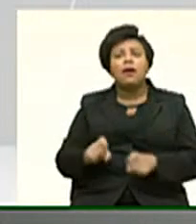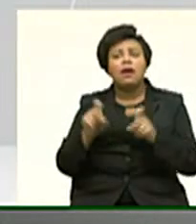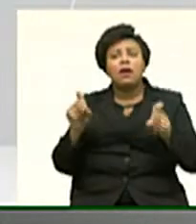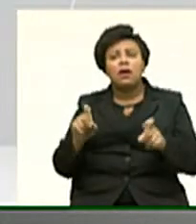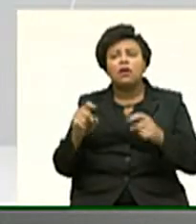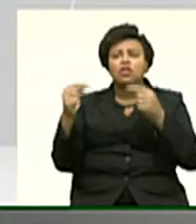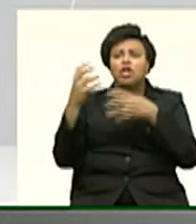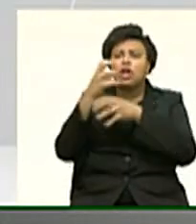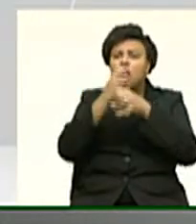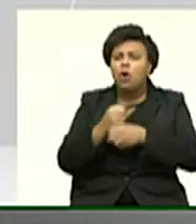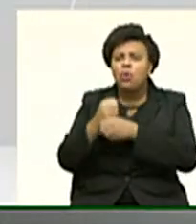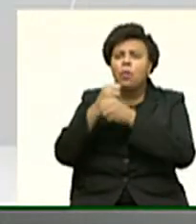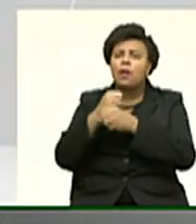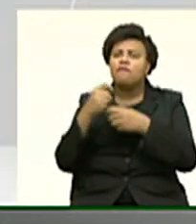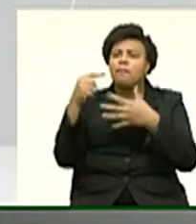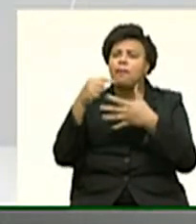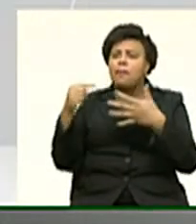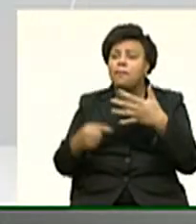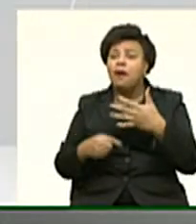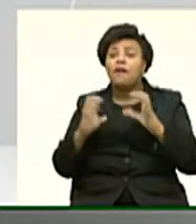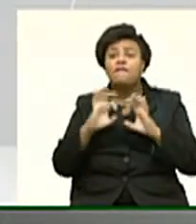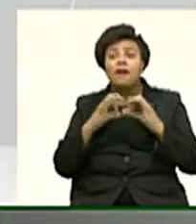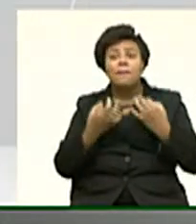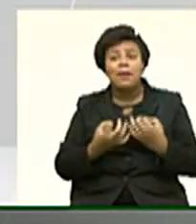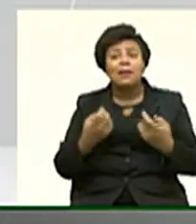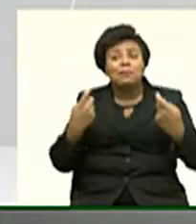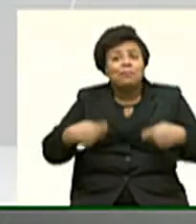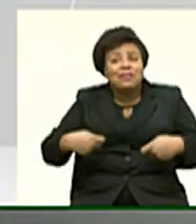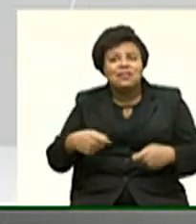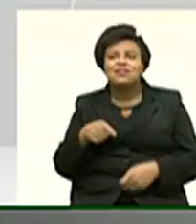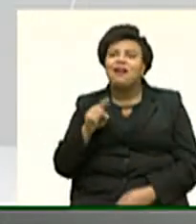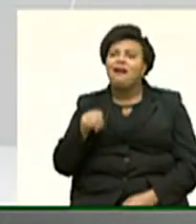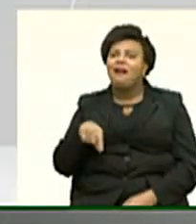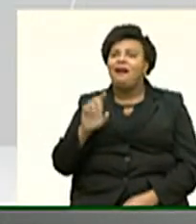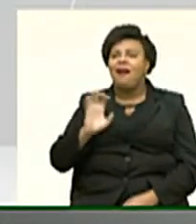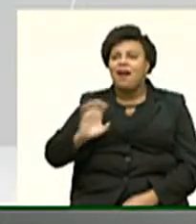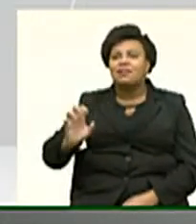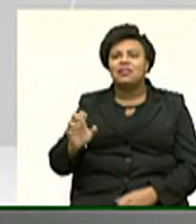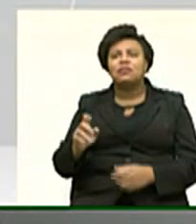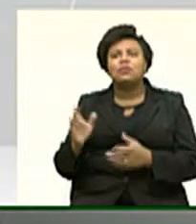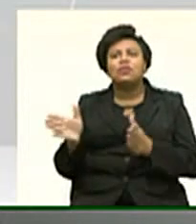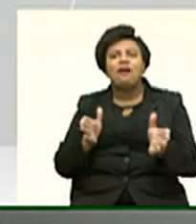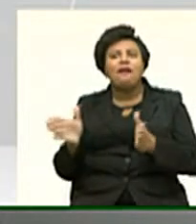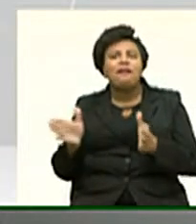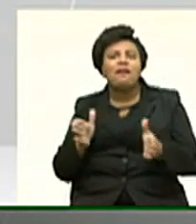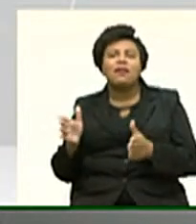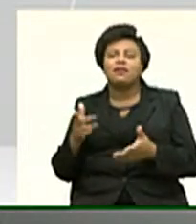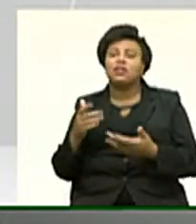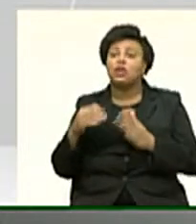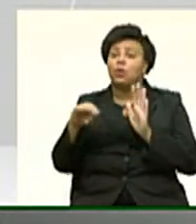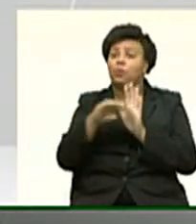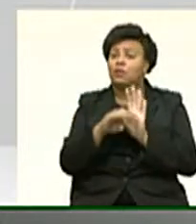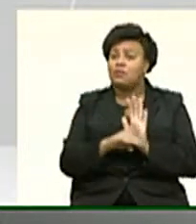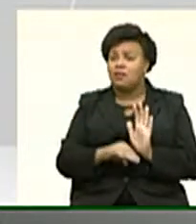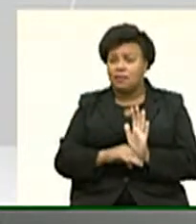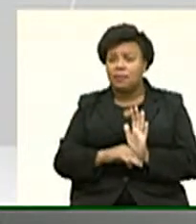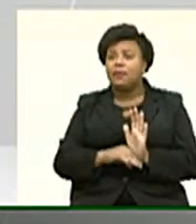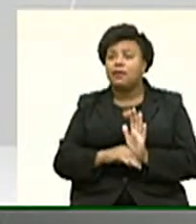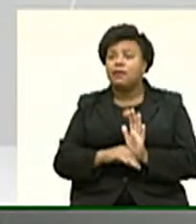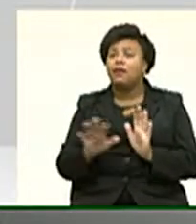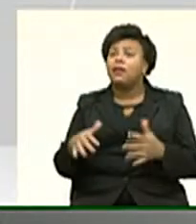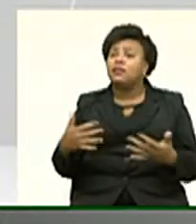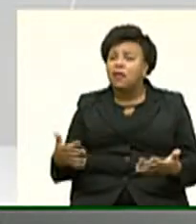que pontuava as famílias que mais precisavam. É assim que as pessoas acessavam e as famílias acessavam o programa.